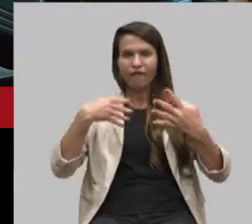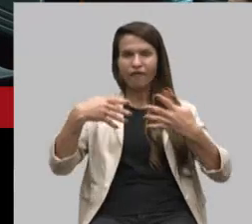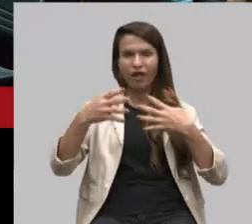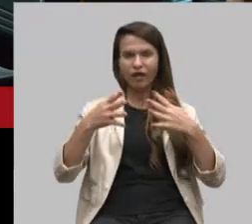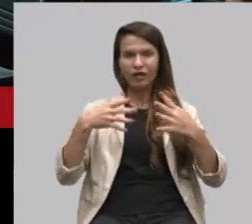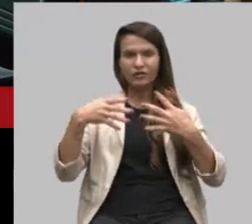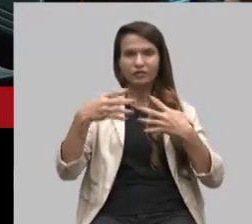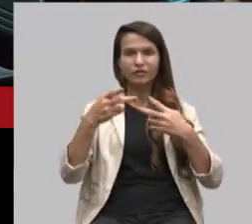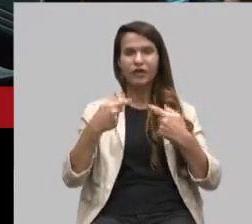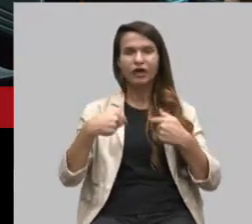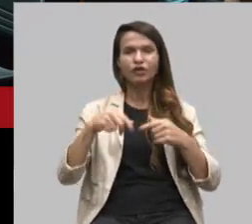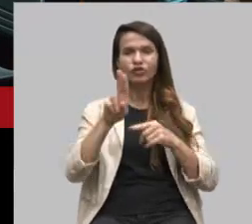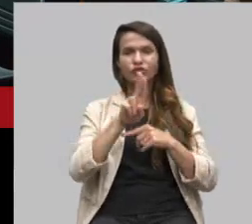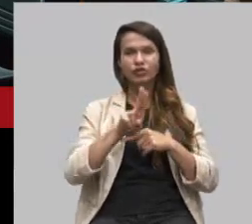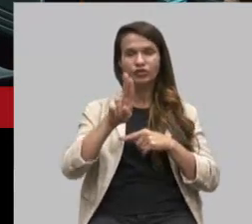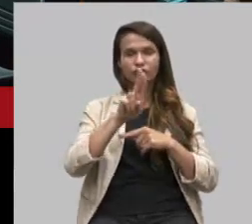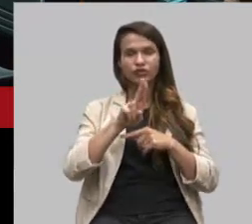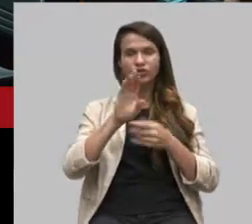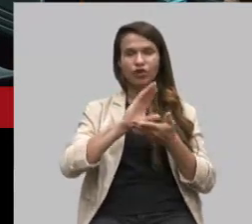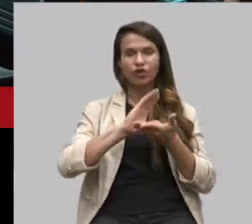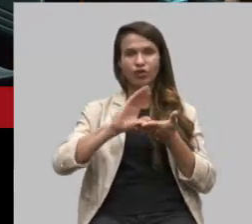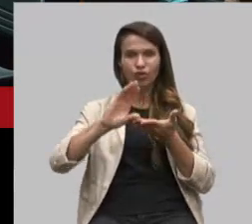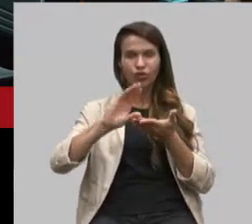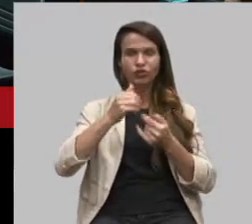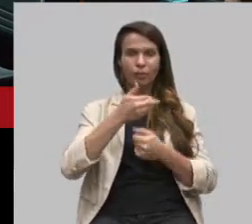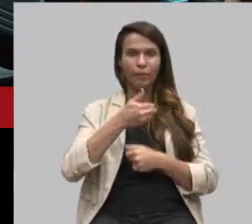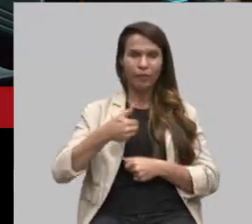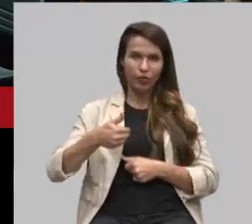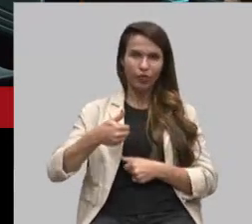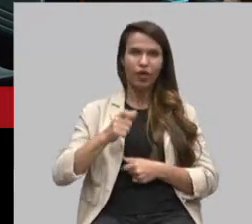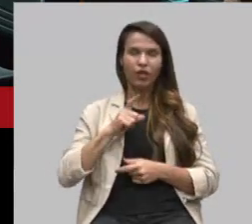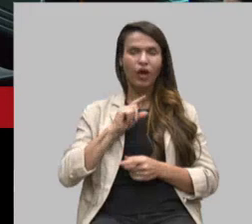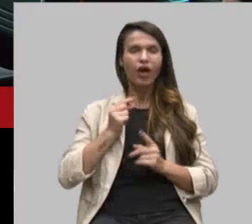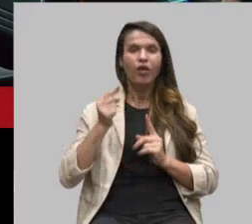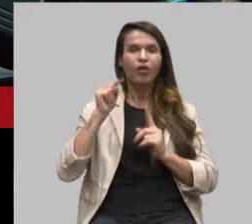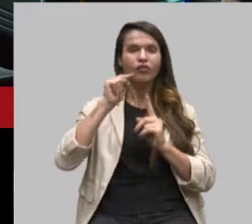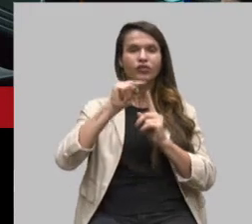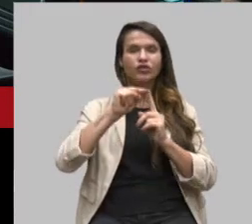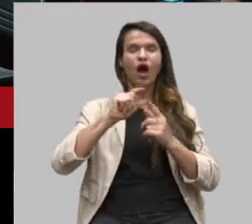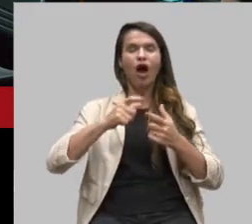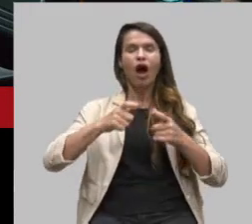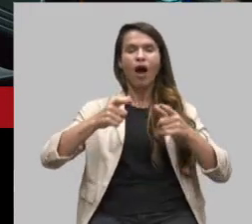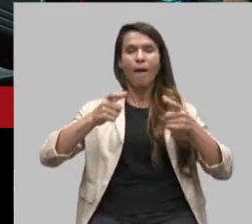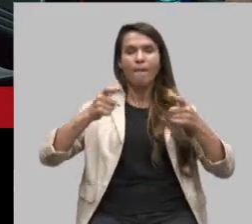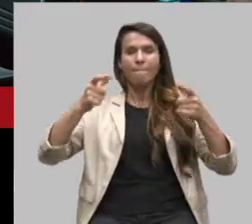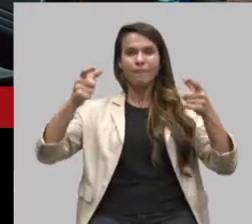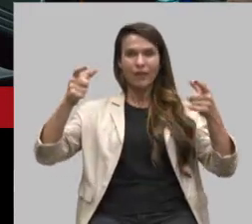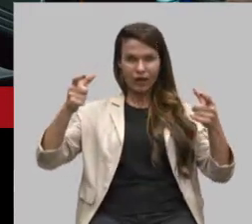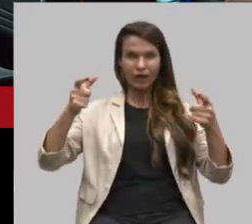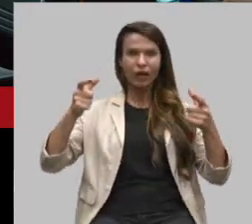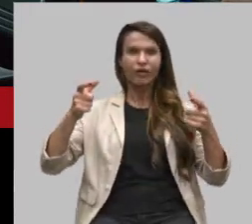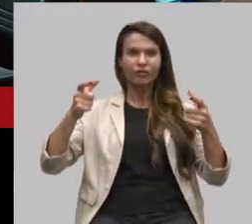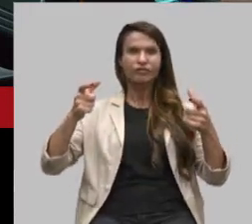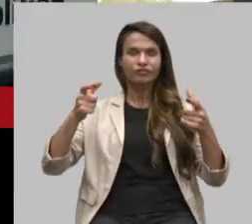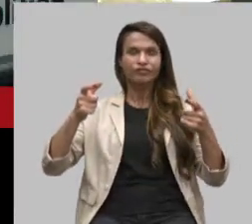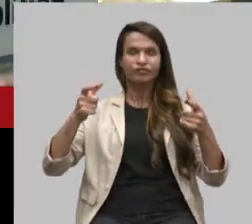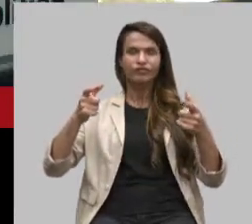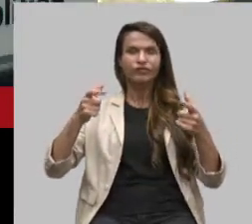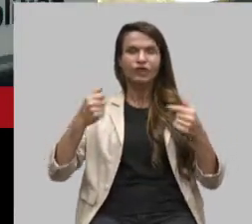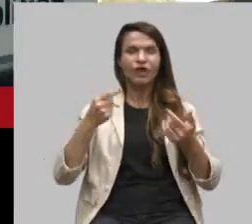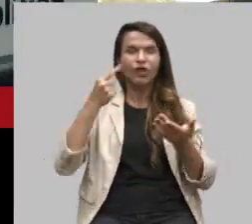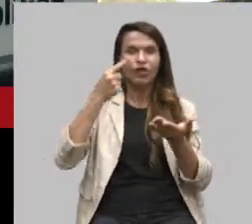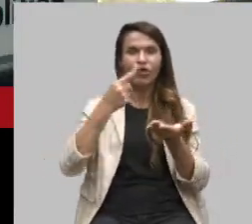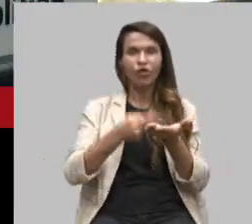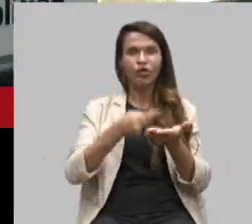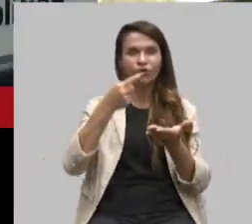da utilização de dos recursos públicos tem a ideia de ampliar e exemplificar sendo algo direcional e mais